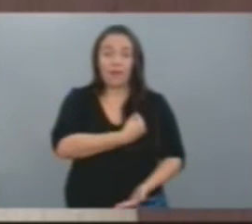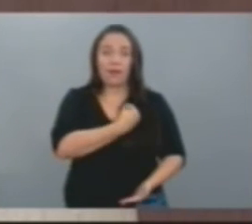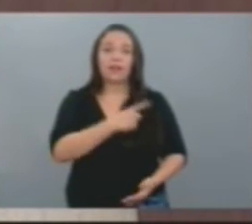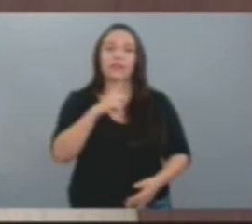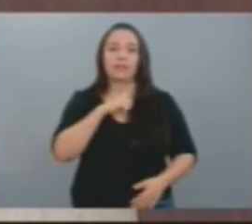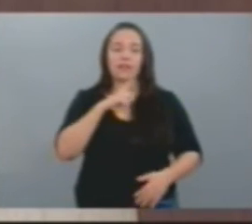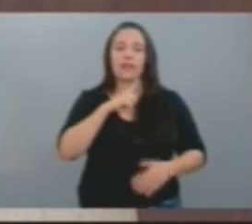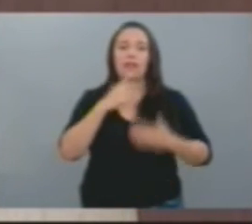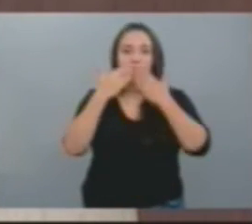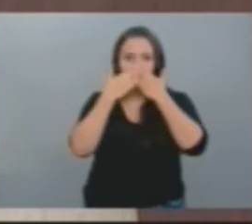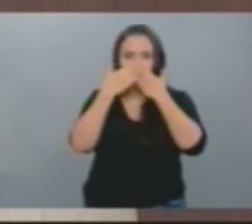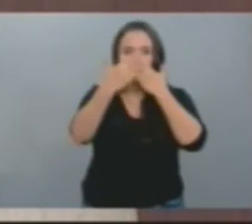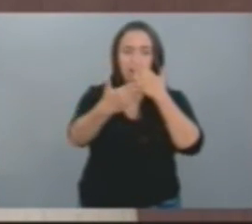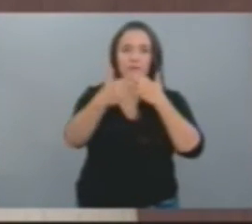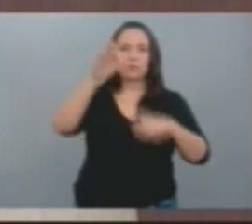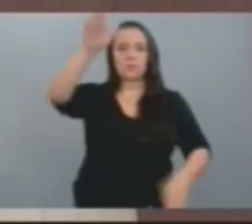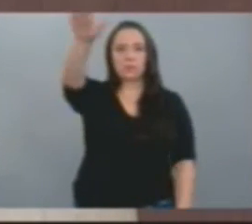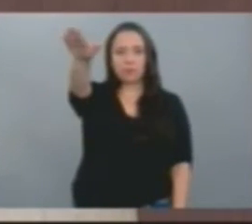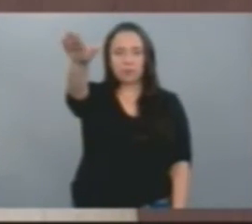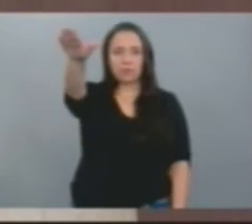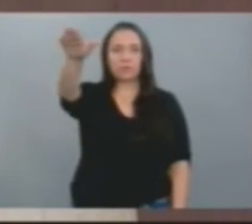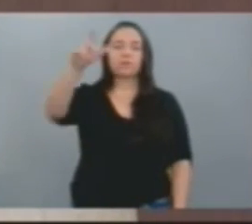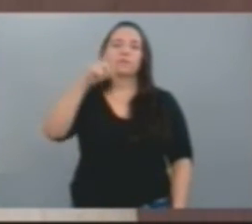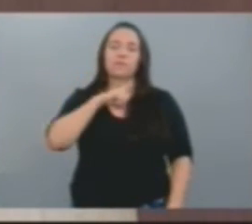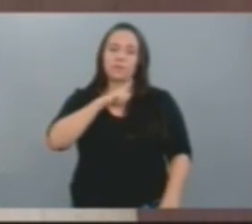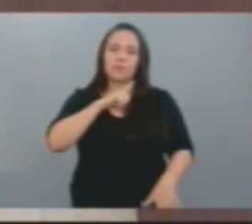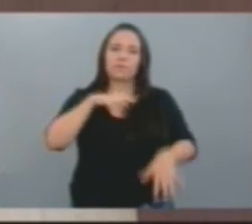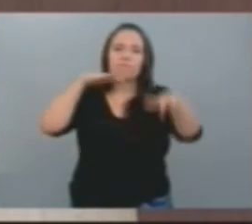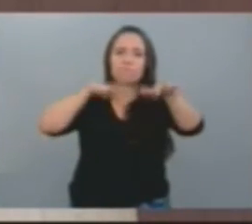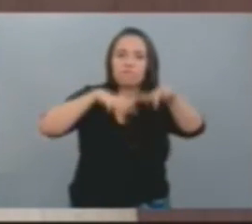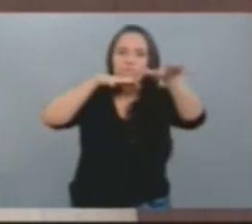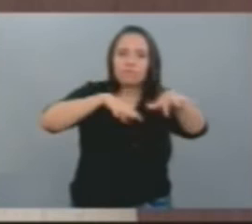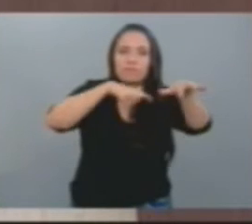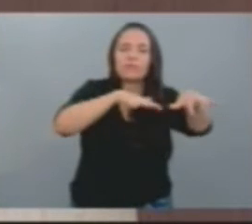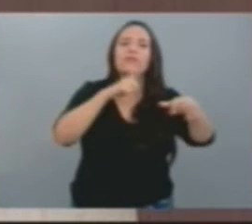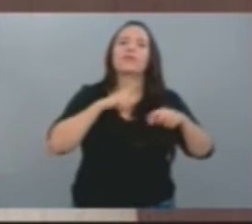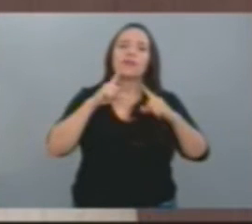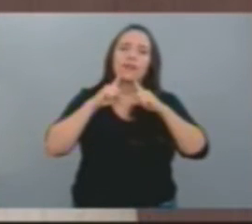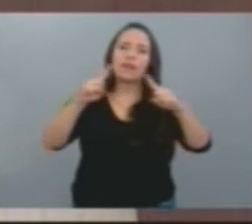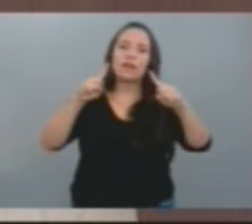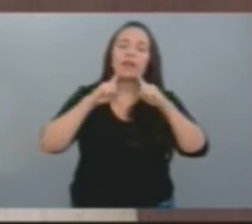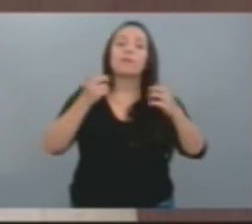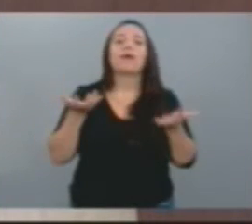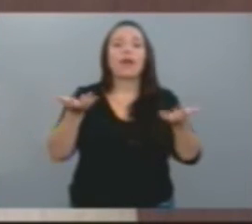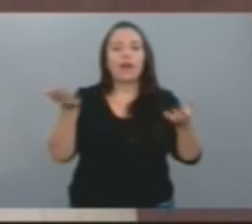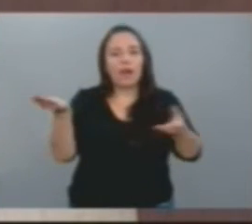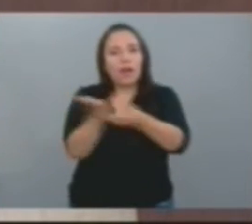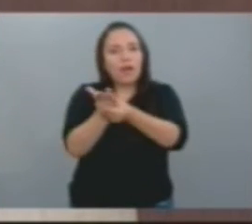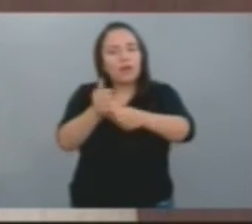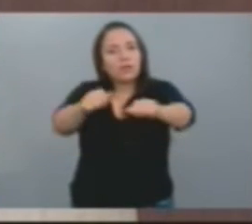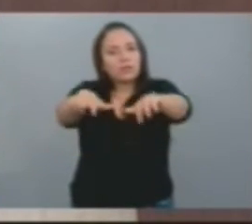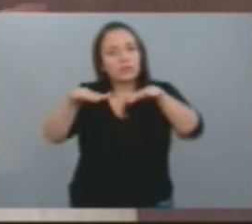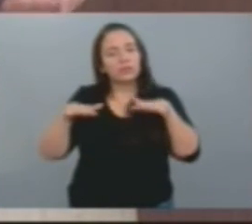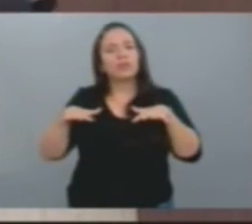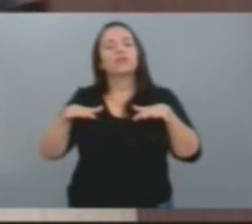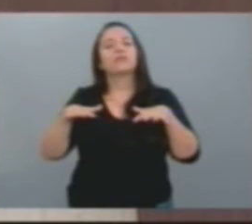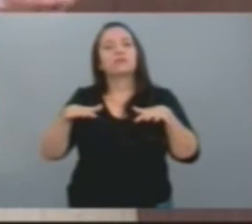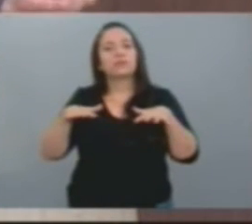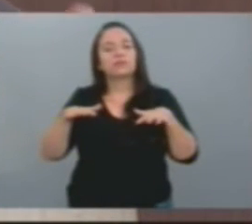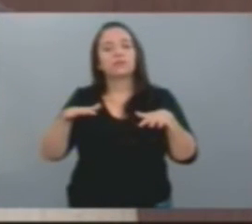de frente ao Palácio da Abolição, que reclamam uma audiência para tratar